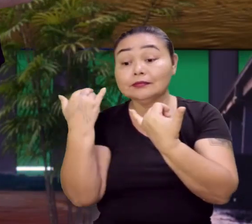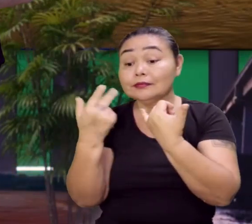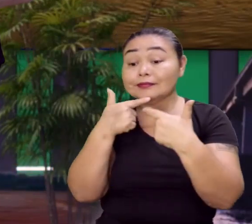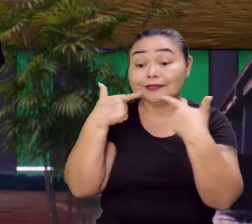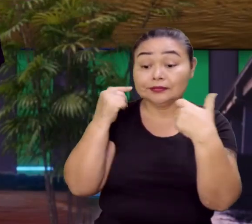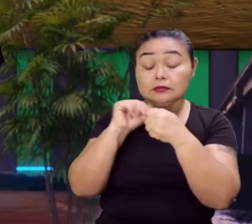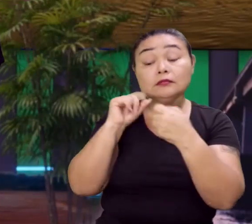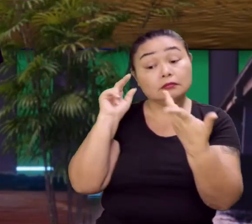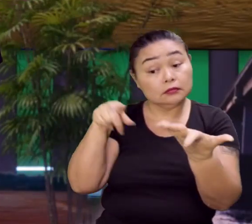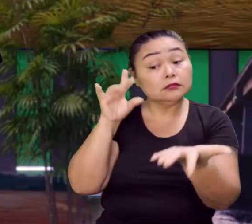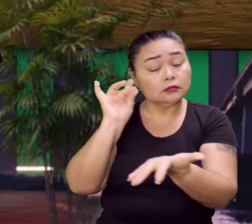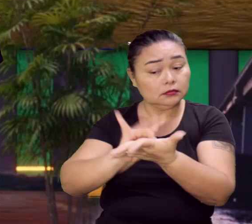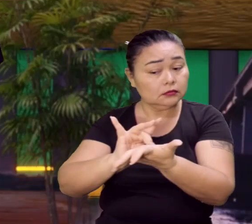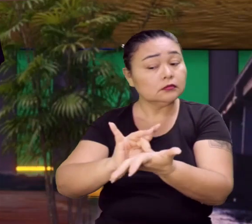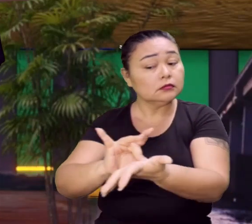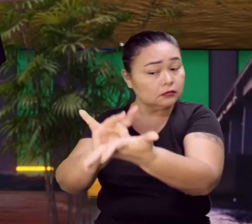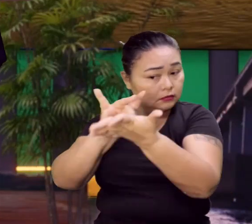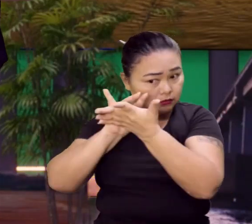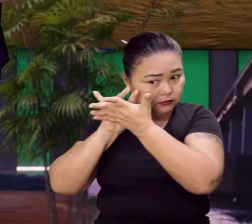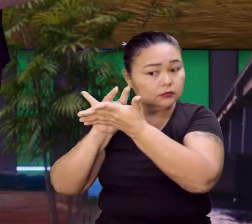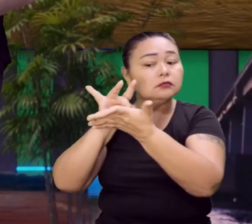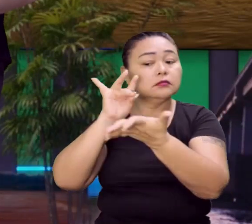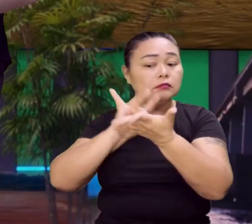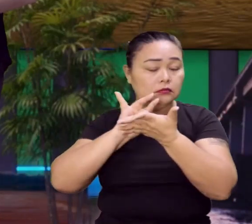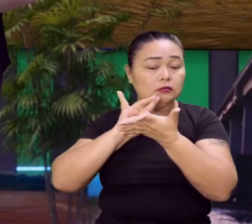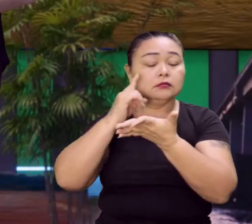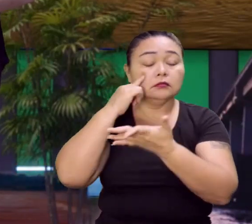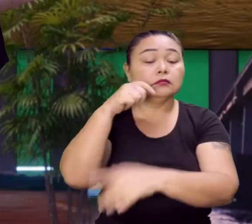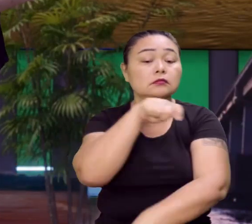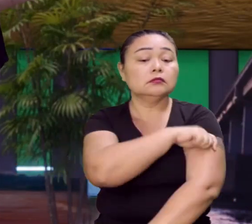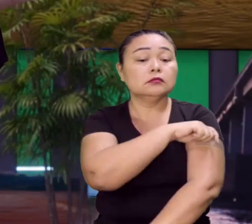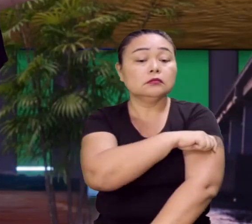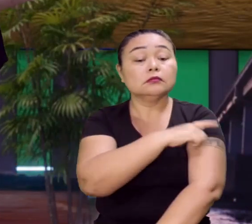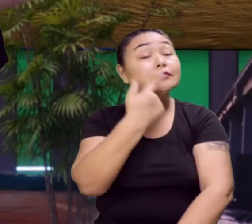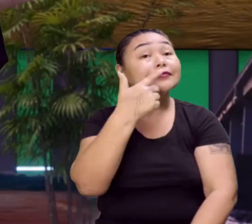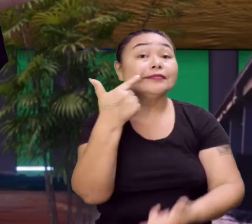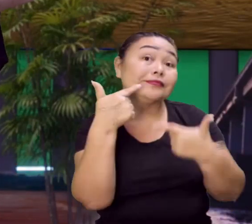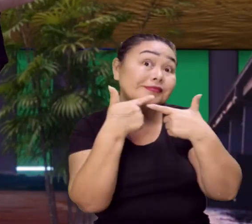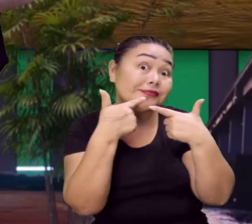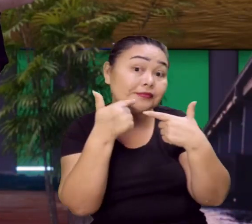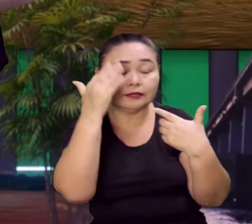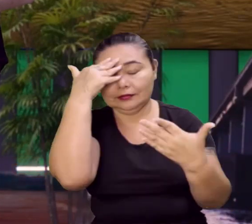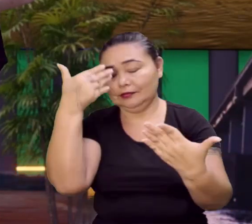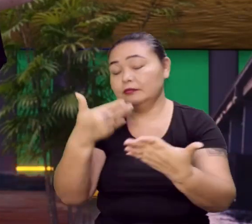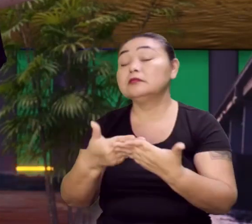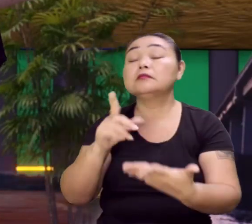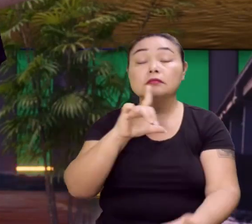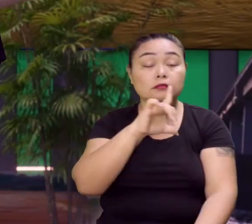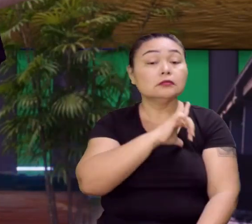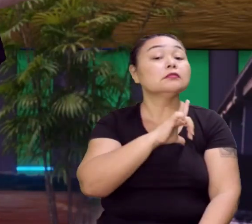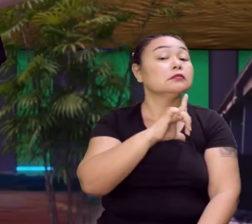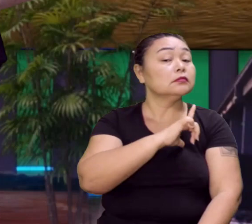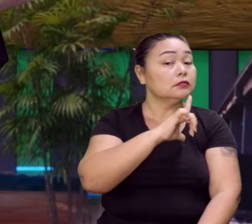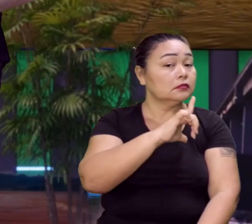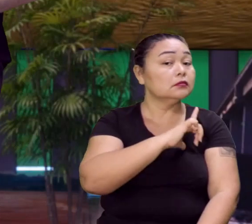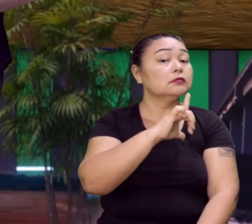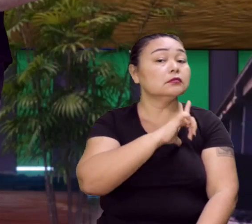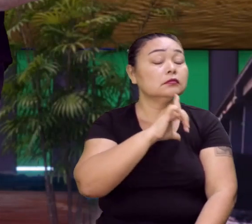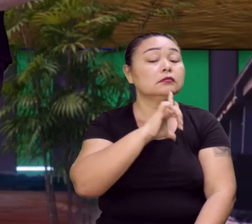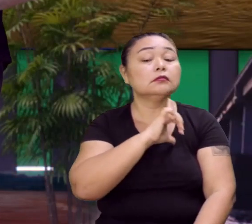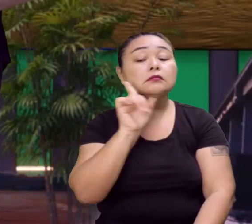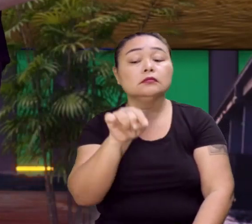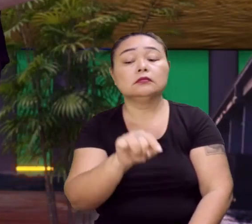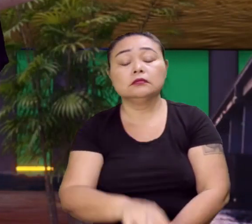é verdade. Mas é realidade. É realidade. Né? É porque o aluno ele pode estar rindo também. Não acredito, mas tem. Tem, galera, é desse